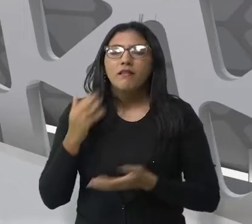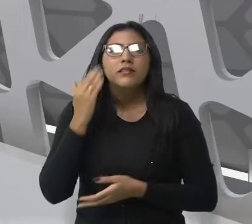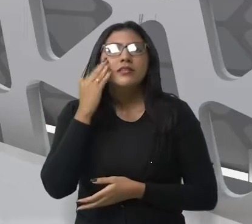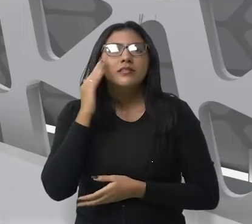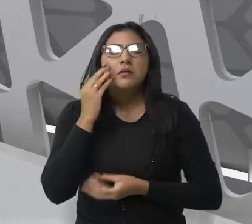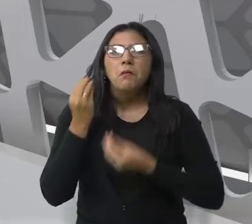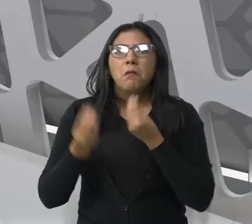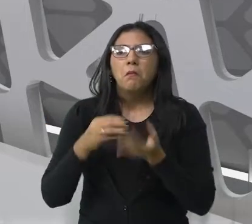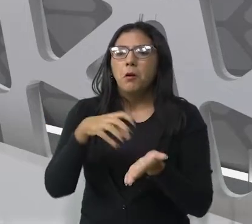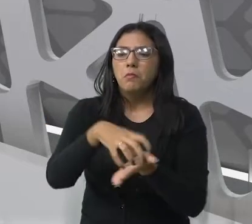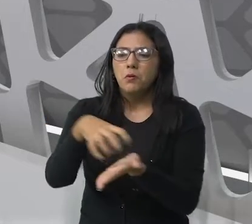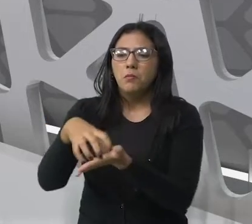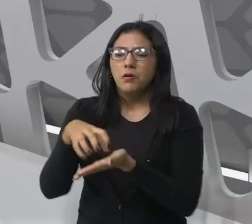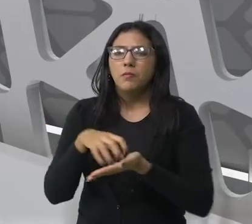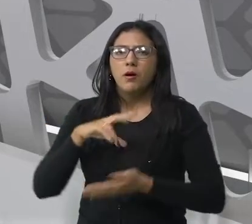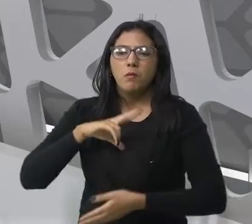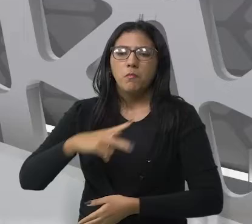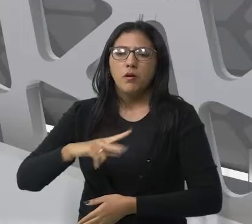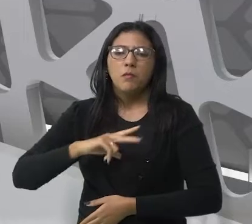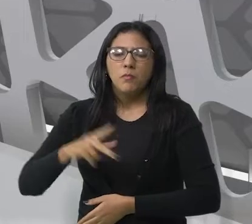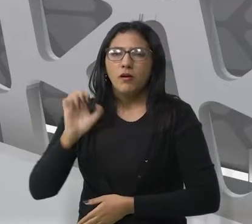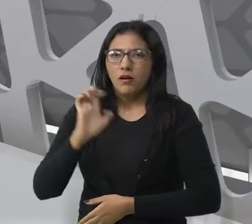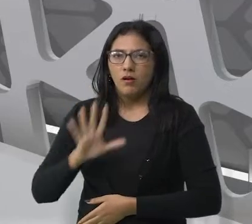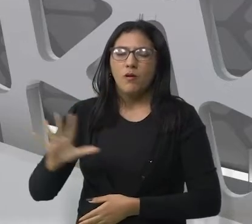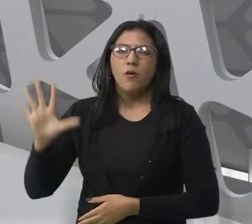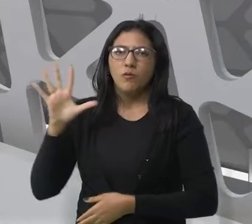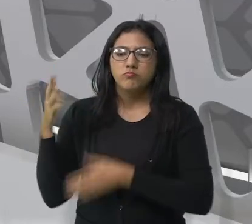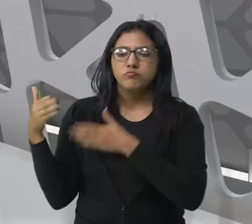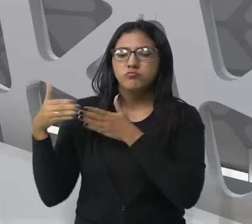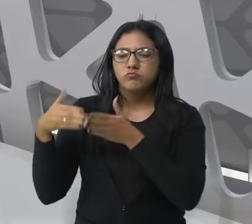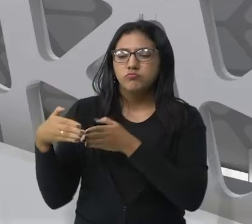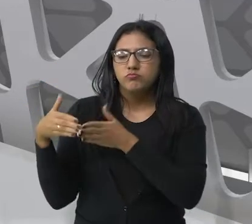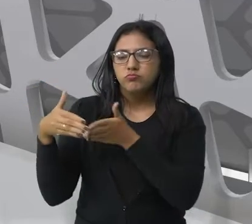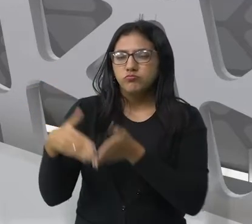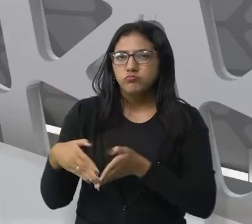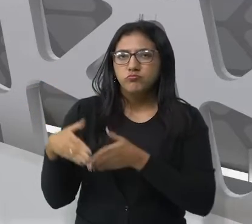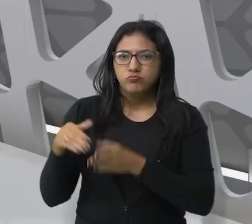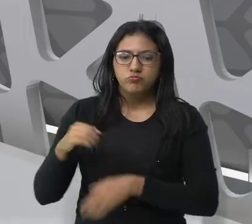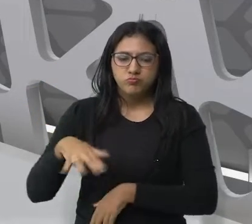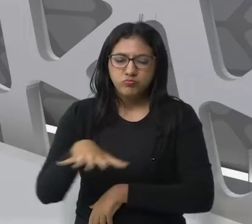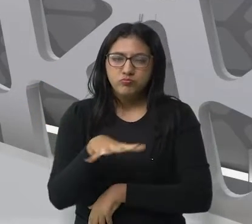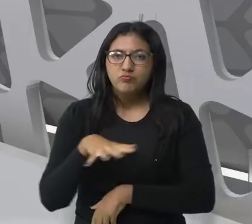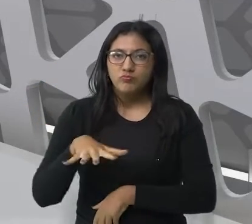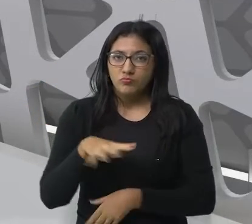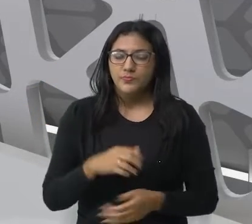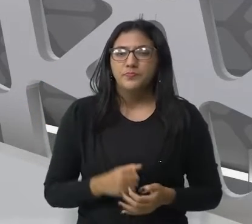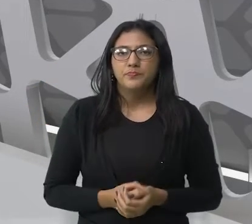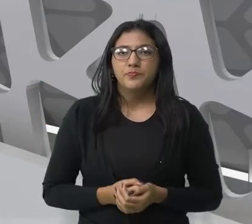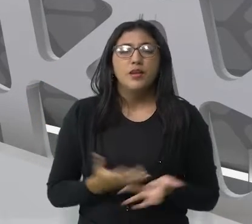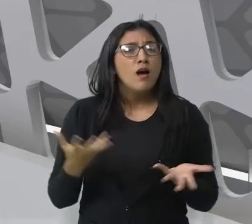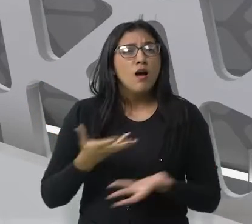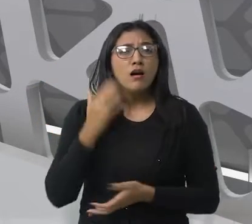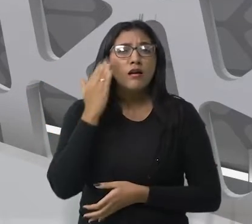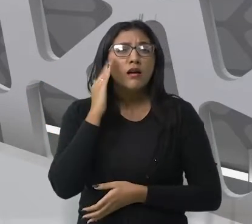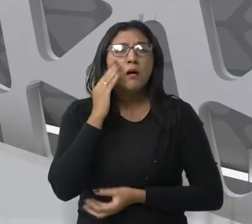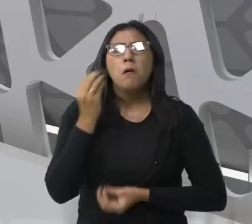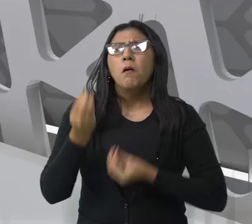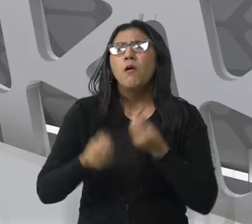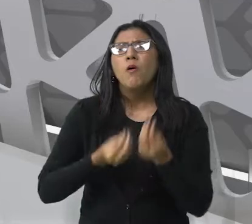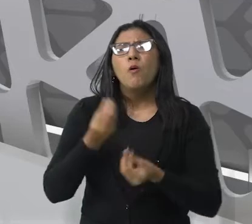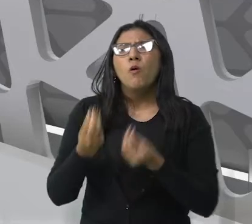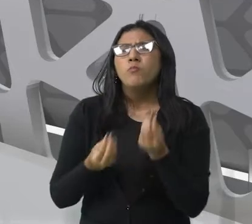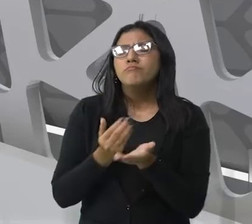à colonização dos europeus, tá certo? Então, para a gente entender como é que ocorreu essa formação